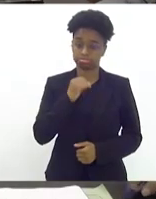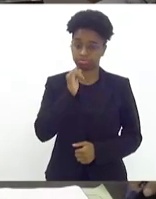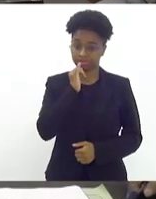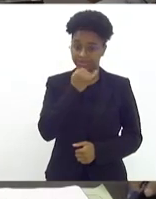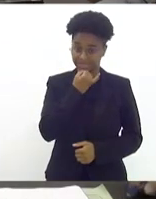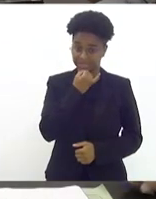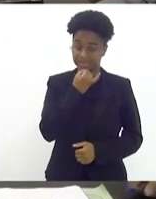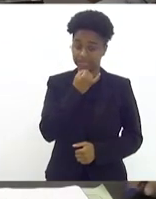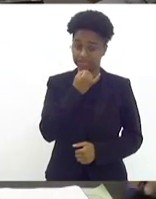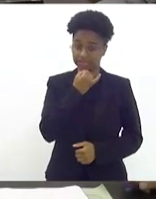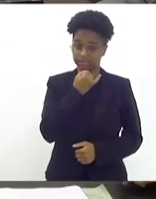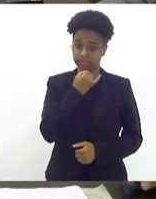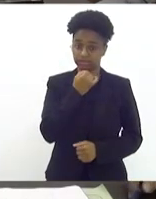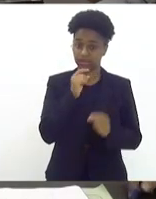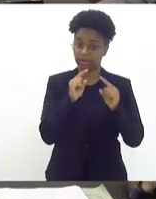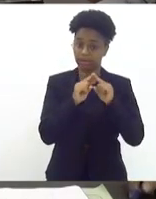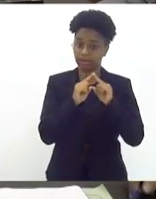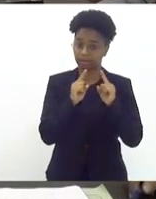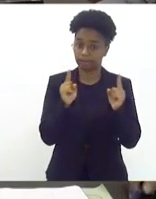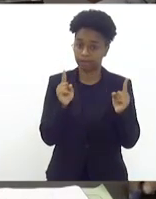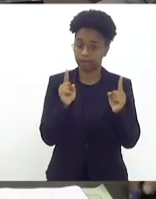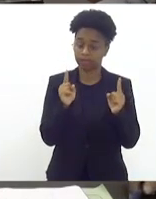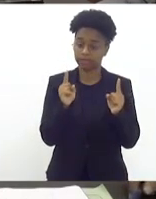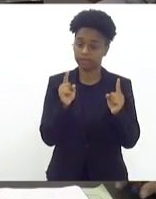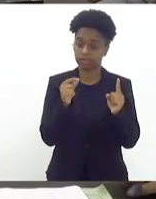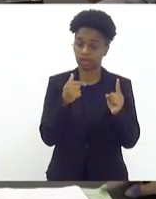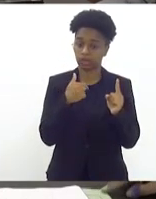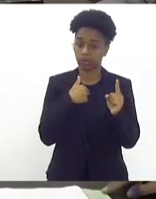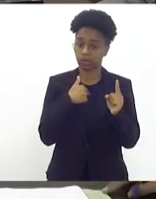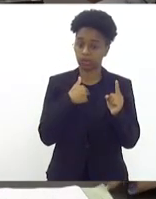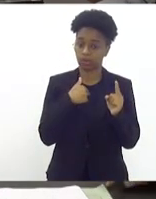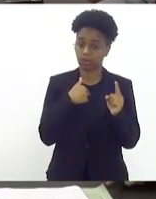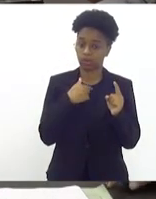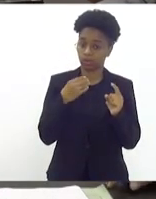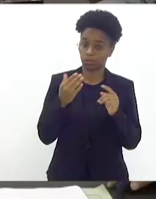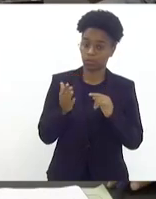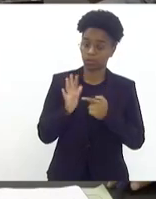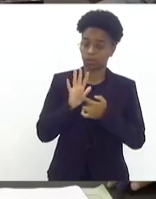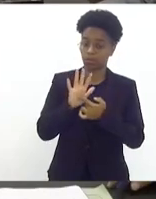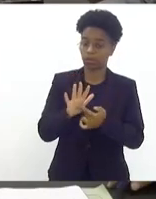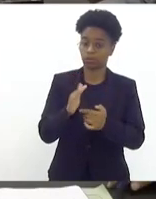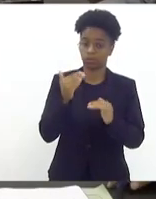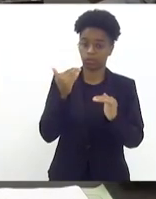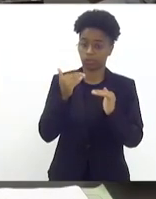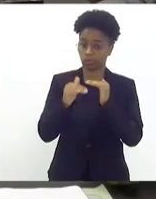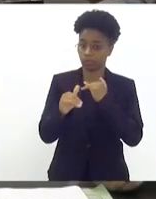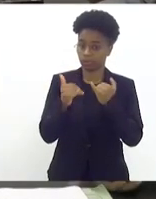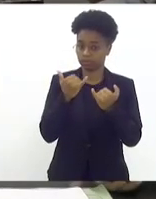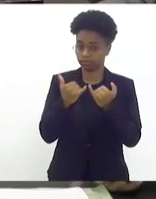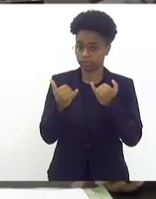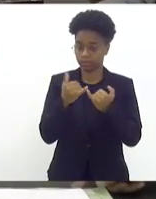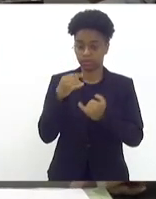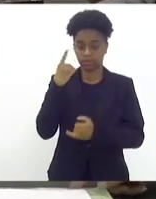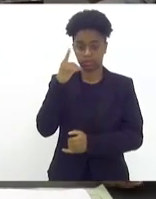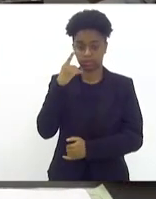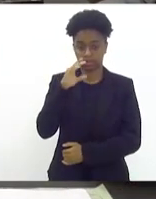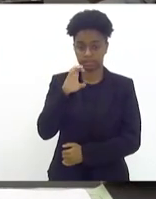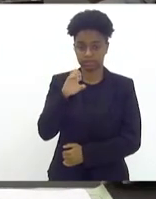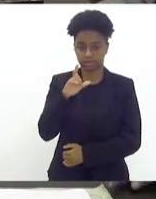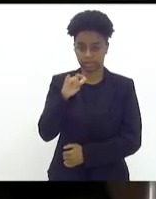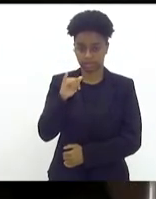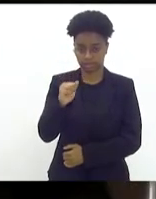coração vou abrir aqui uma divergência parcial com a deputada Célia Jordão.